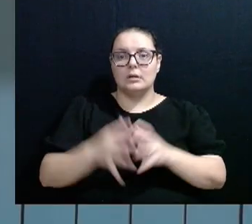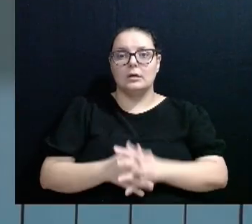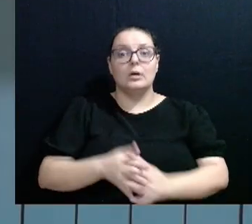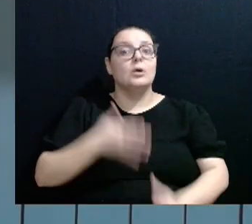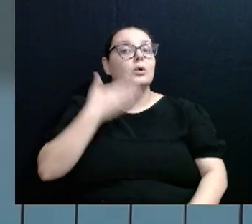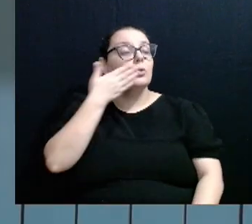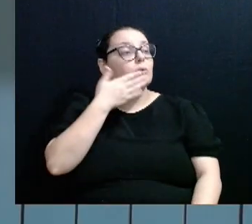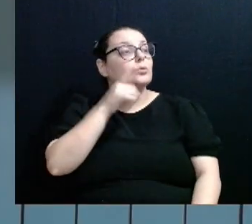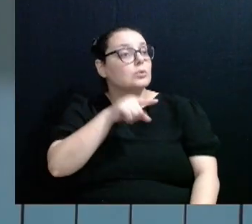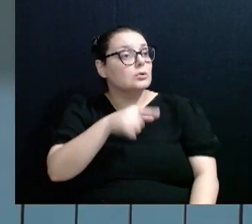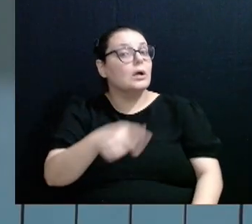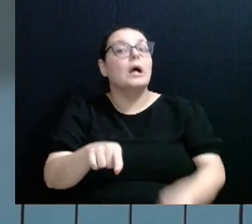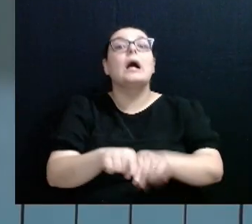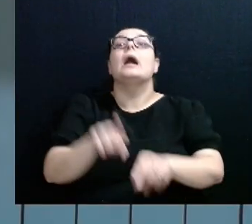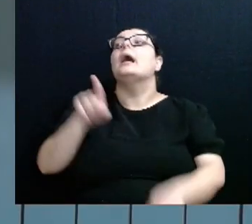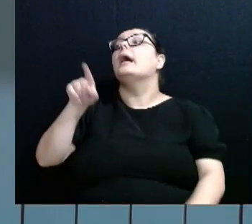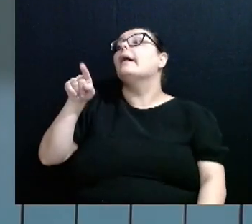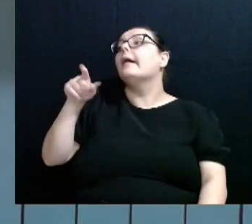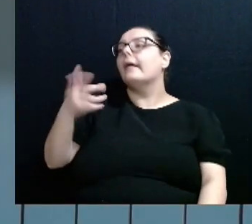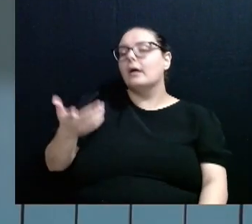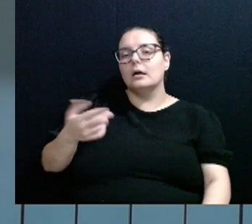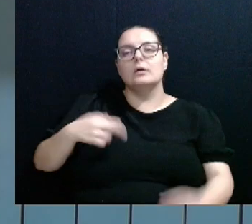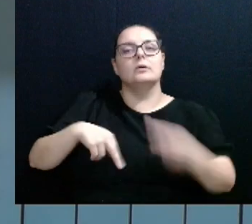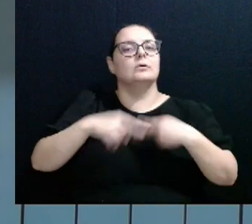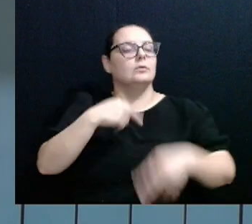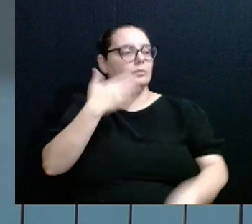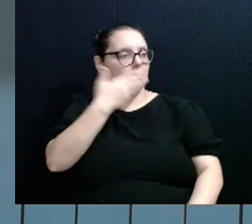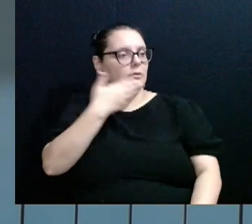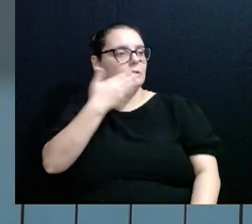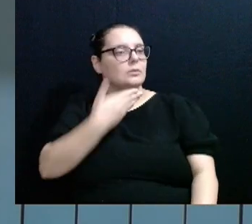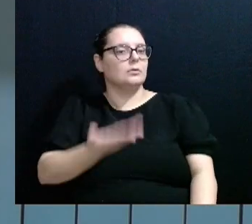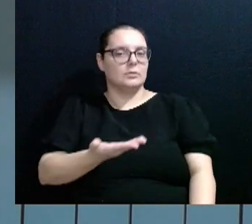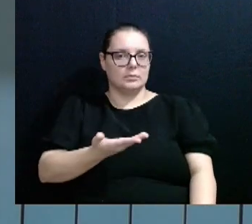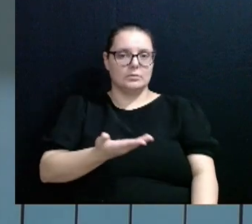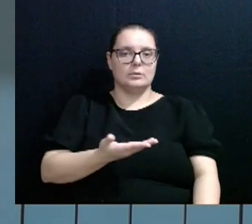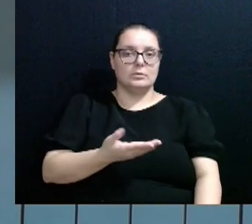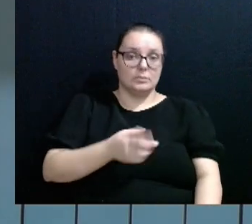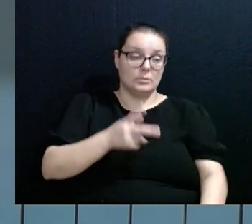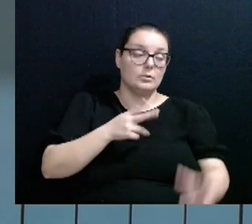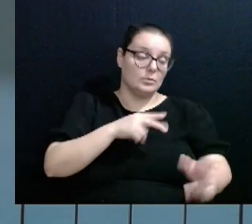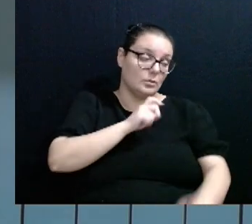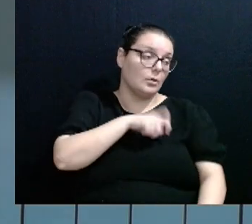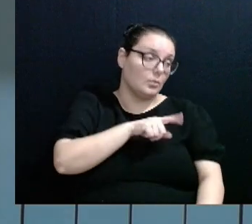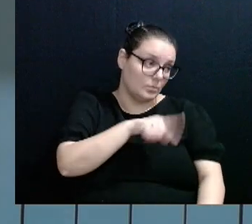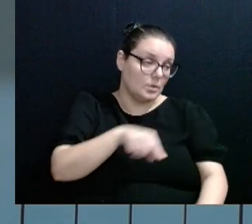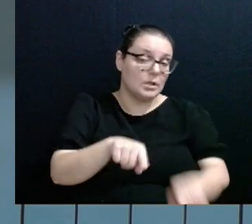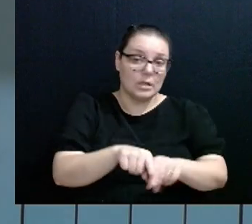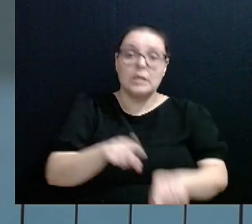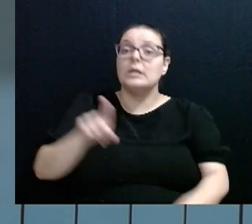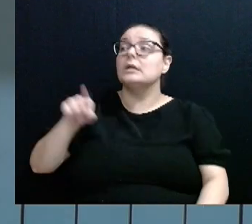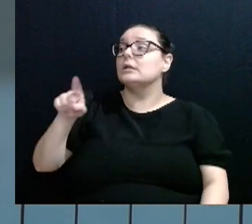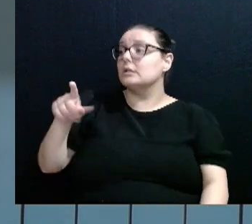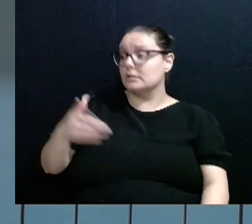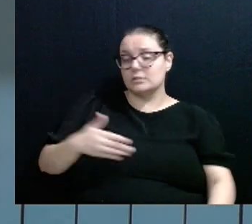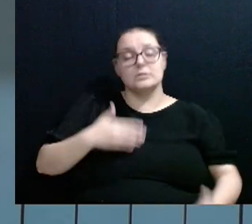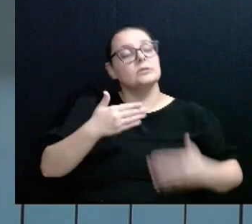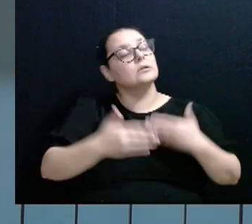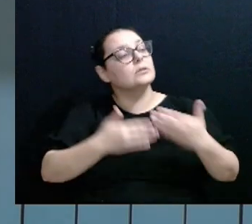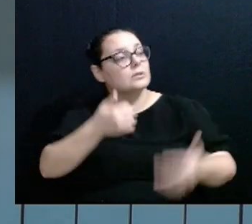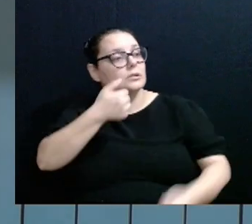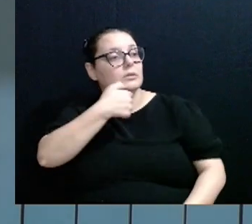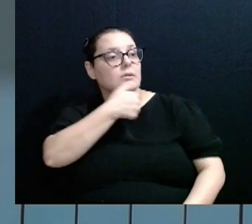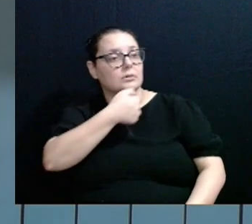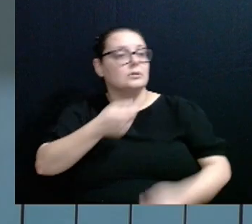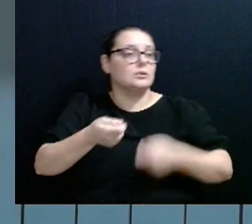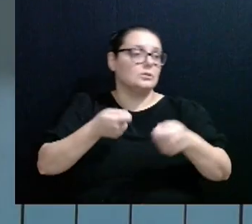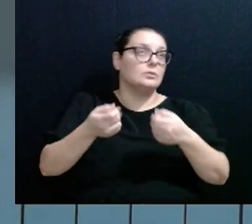Que foi mencionado bastante a questão do açúcar como sendo o vilão também, né? Durante esse processo de dieta milagrosa